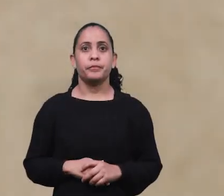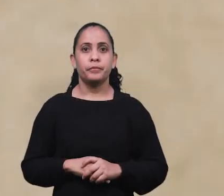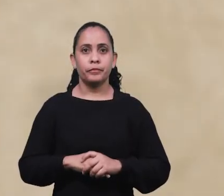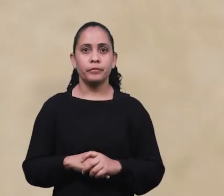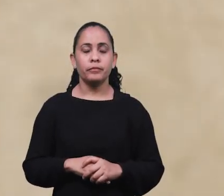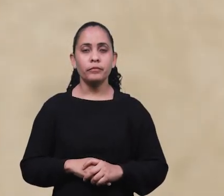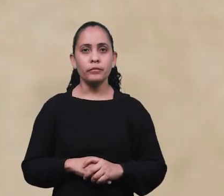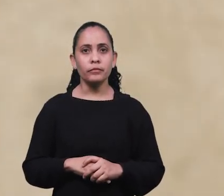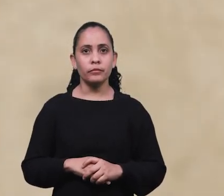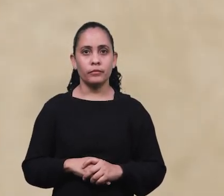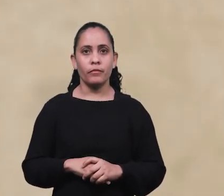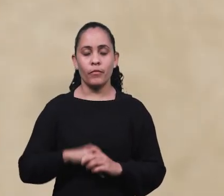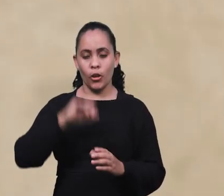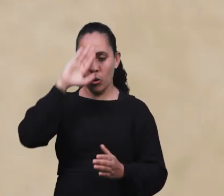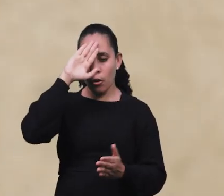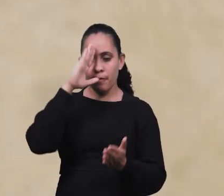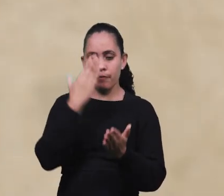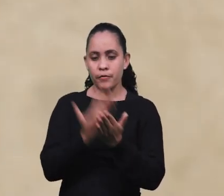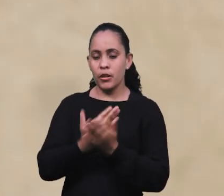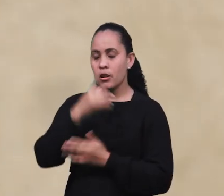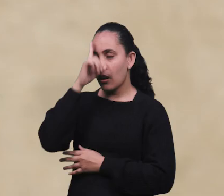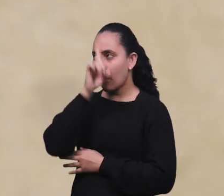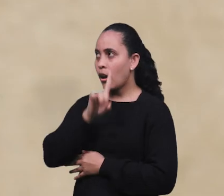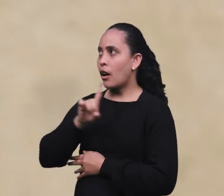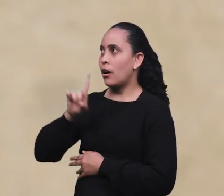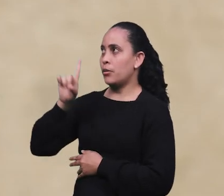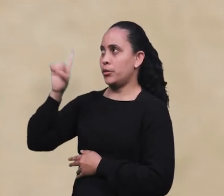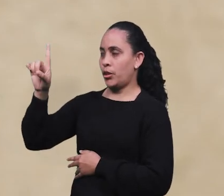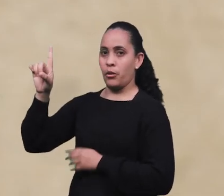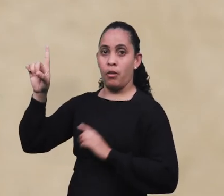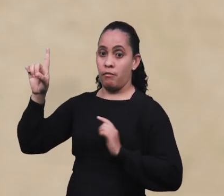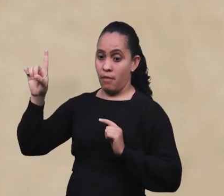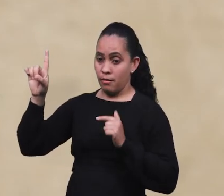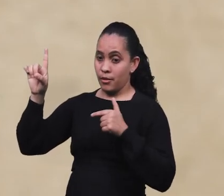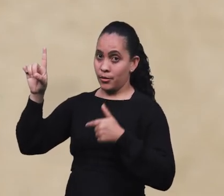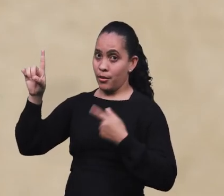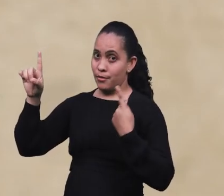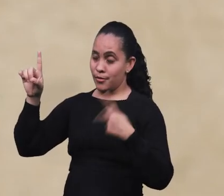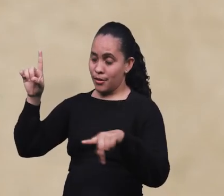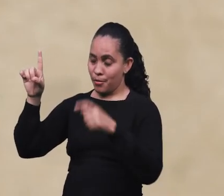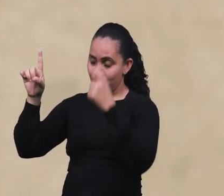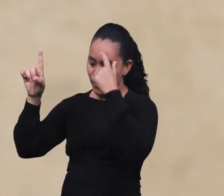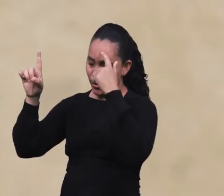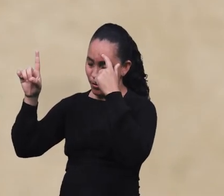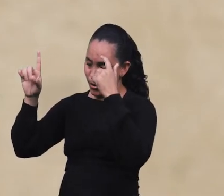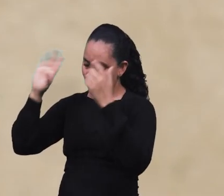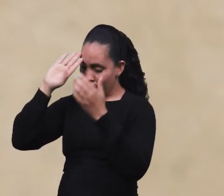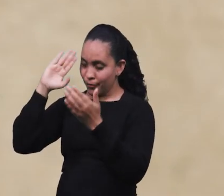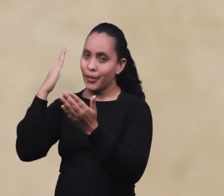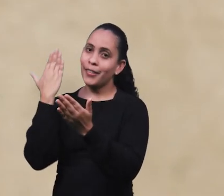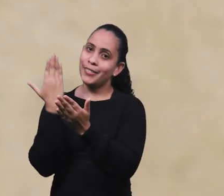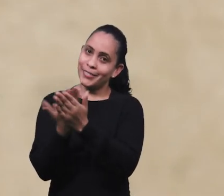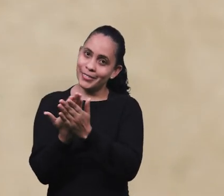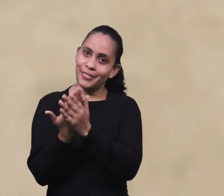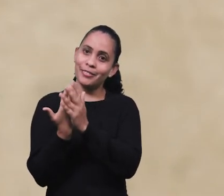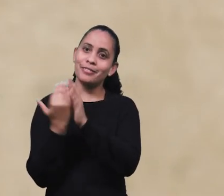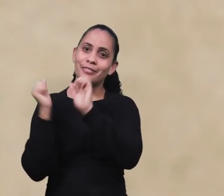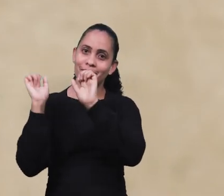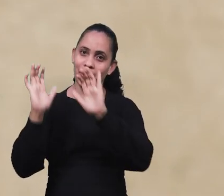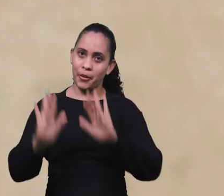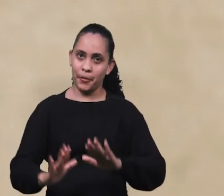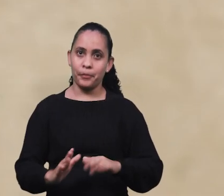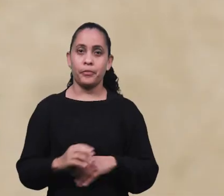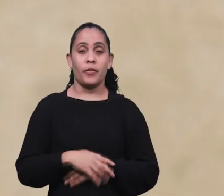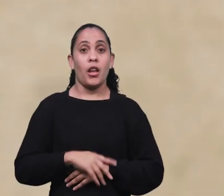assim: confia ao Senhor as tuas obras, e os teus pensamentos serão